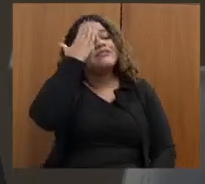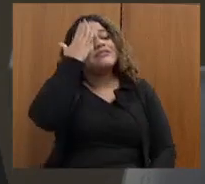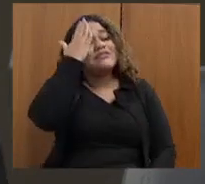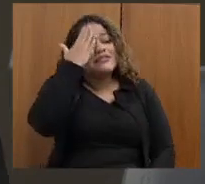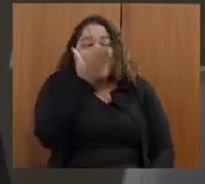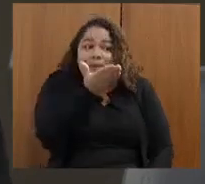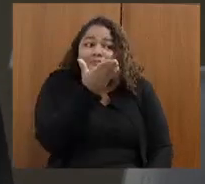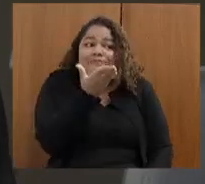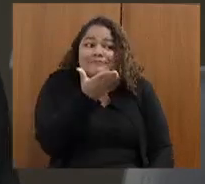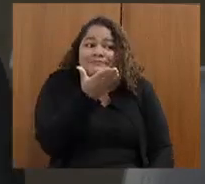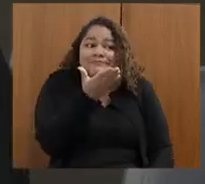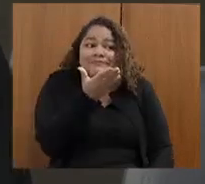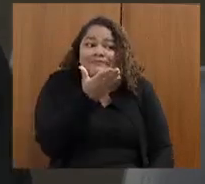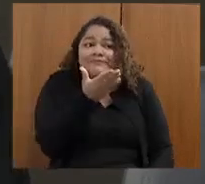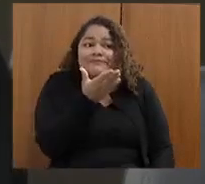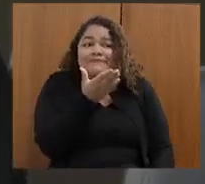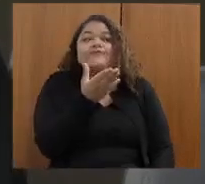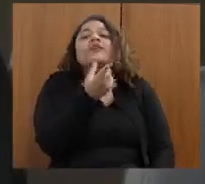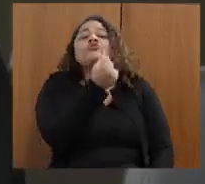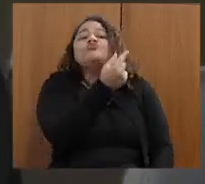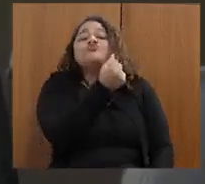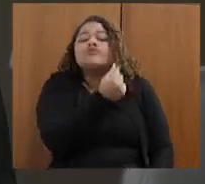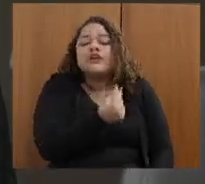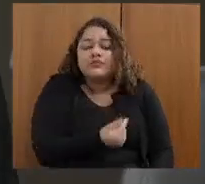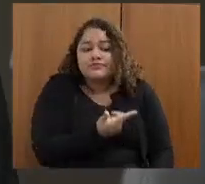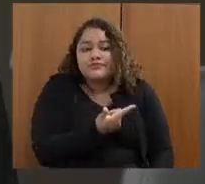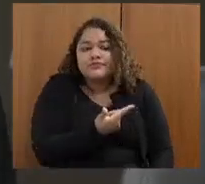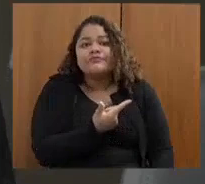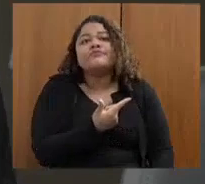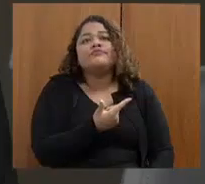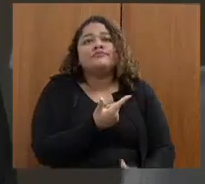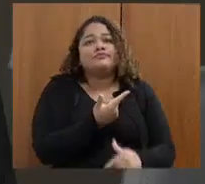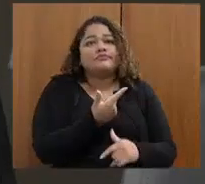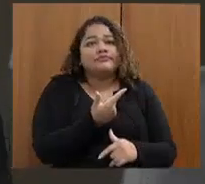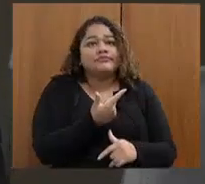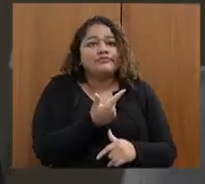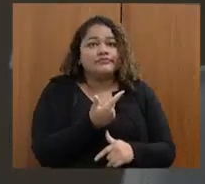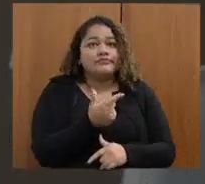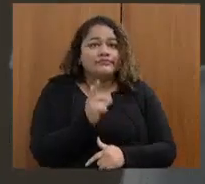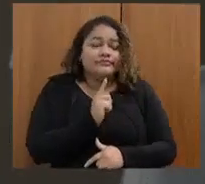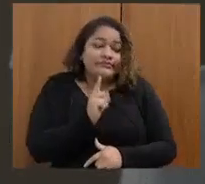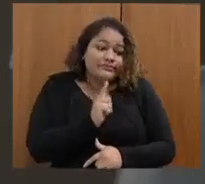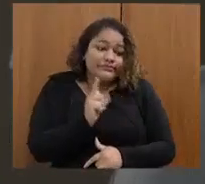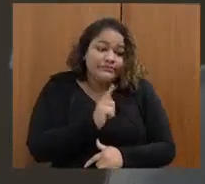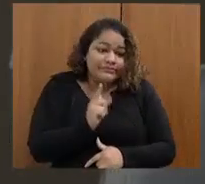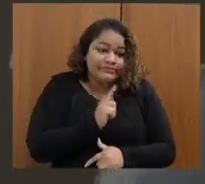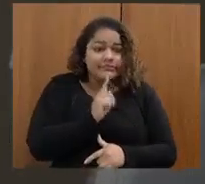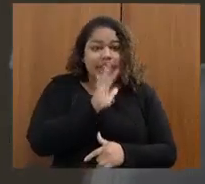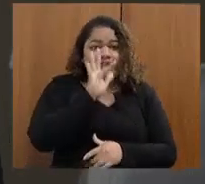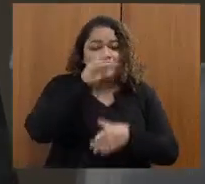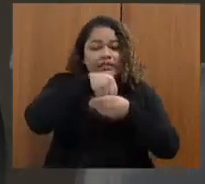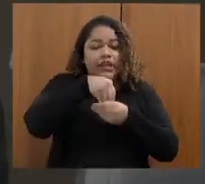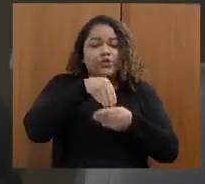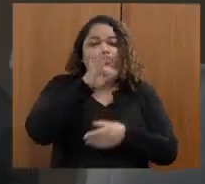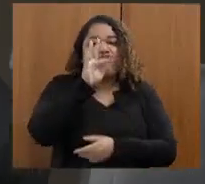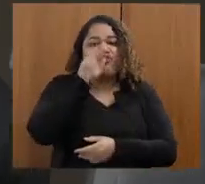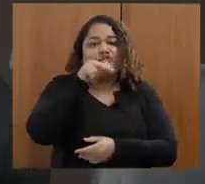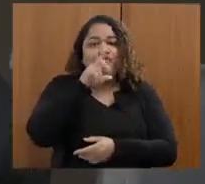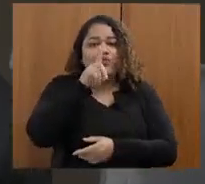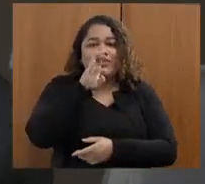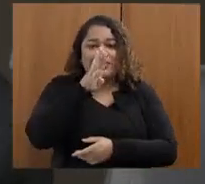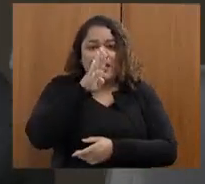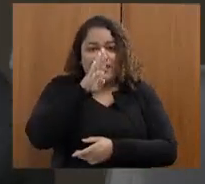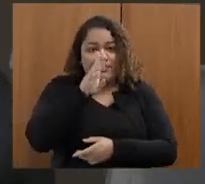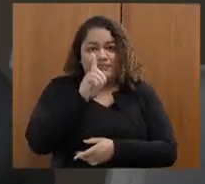dessas desses volumes né de recursos que estão aí no fundo é então o secretário